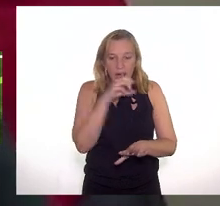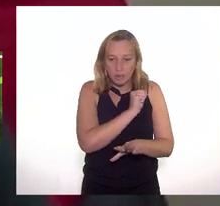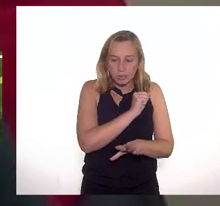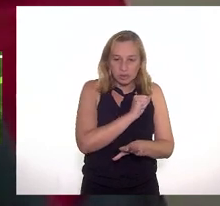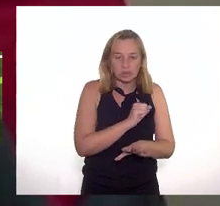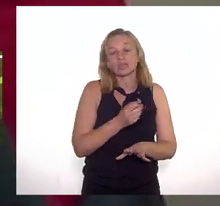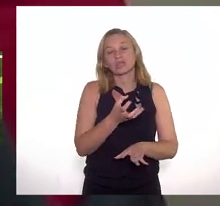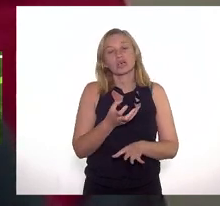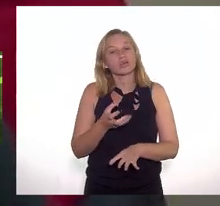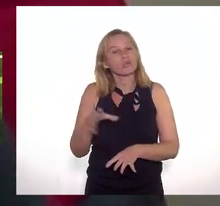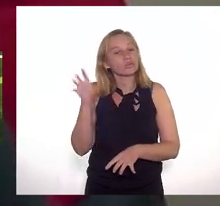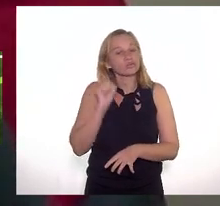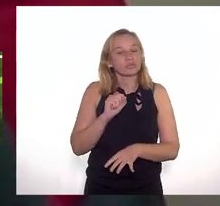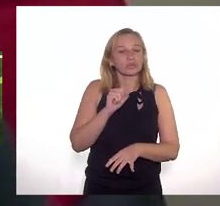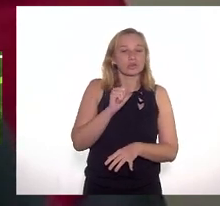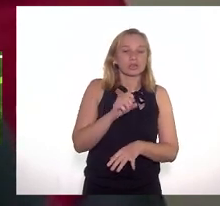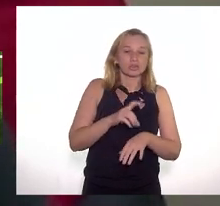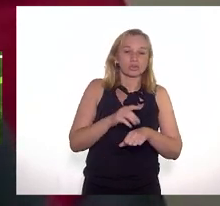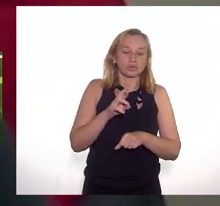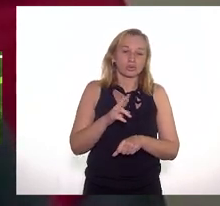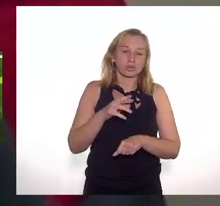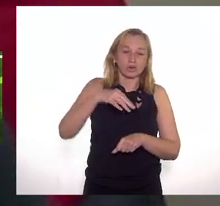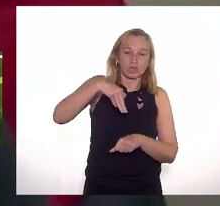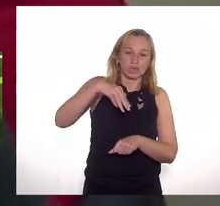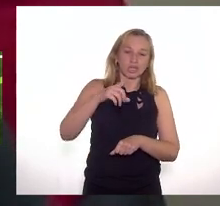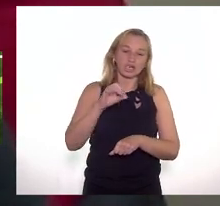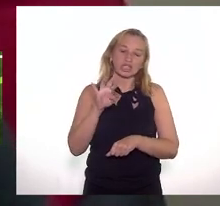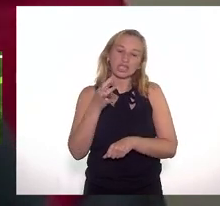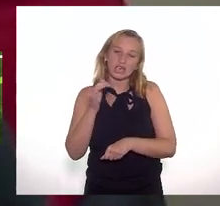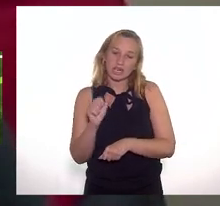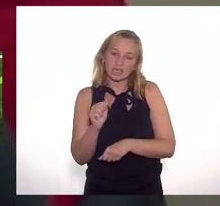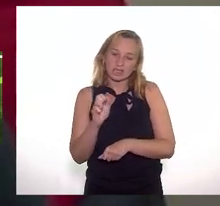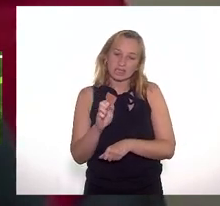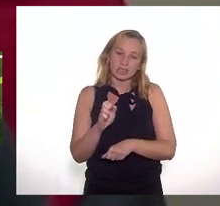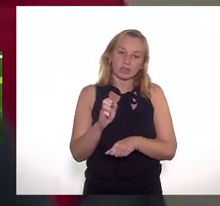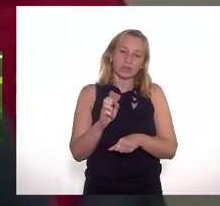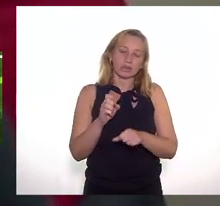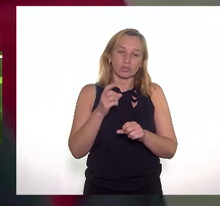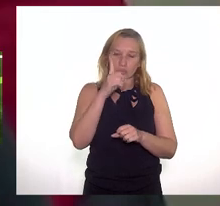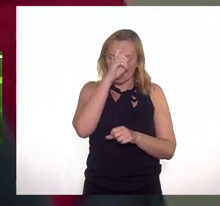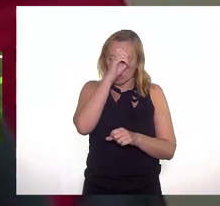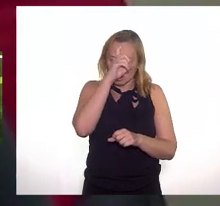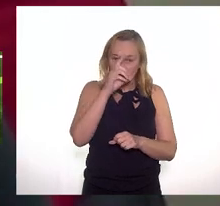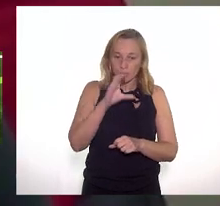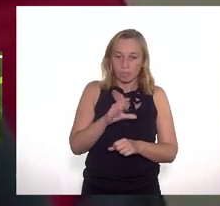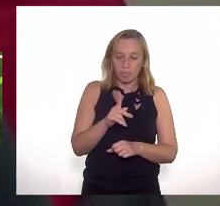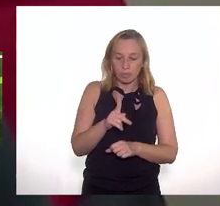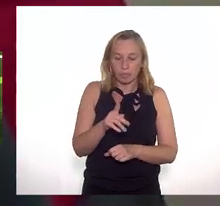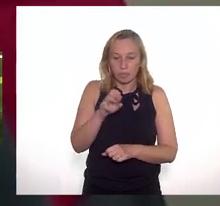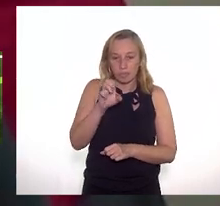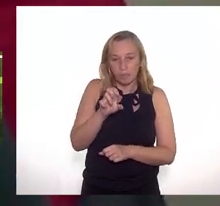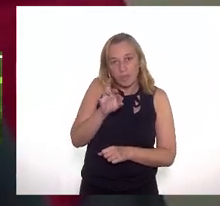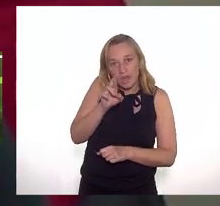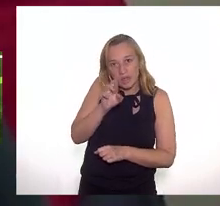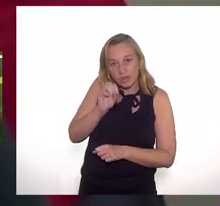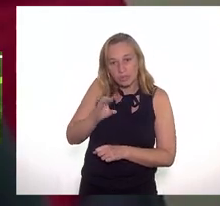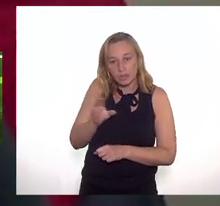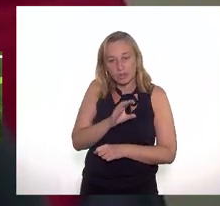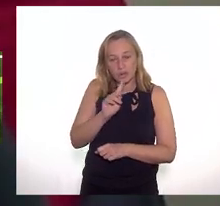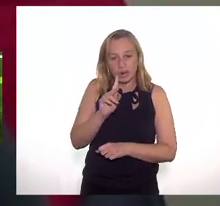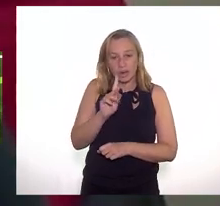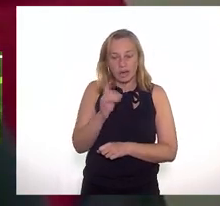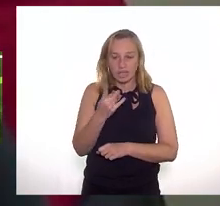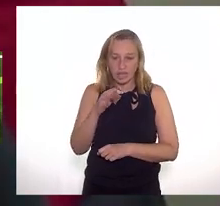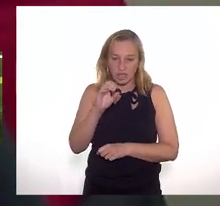Quero ouvir a doutora Cristiane Bahia, do Hospital Pedro Ernesto, mas queria só passar aqui a palavra ao